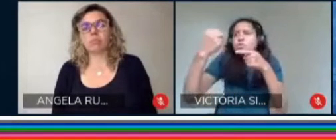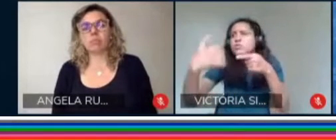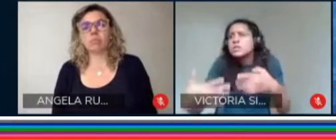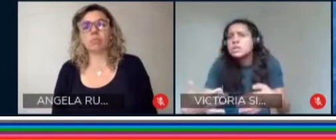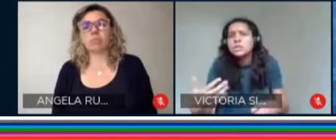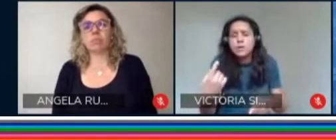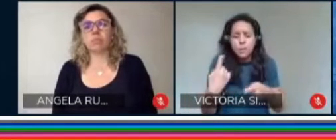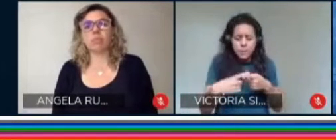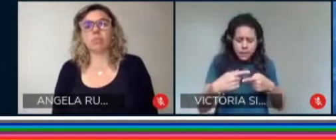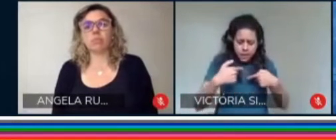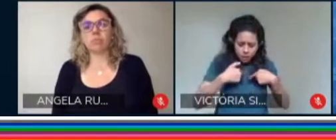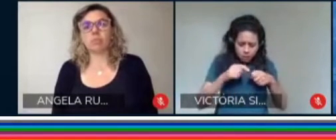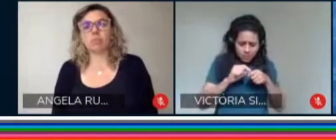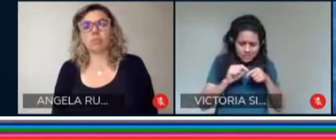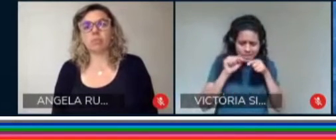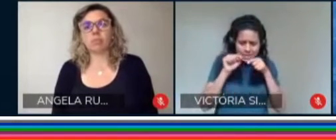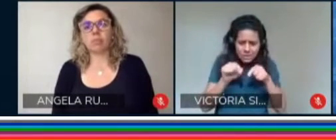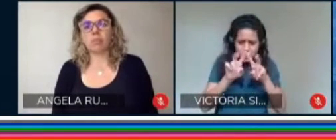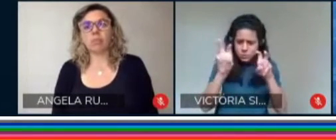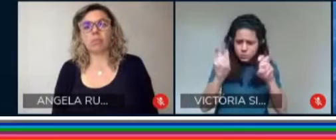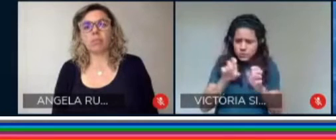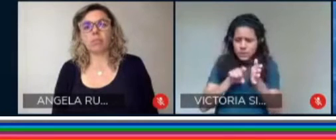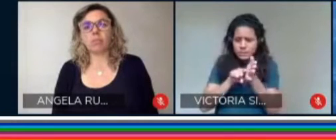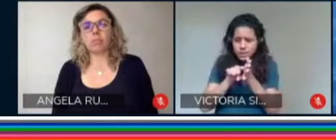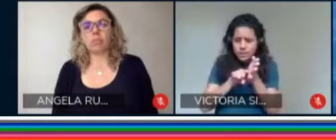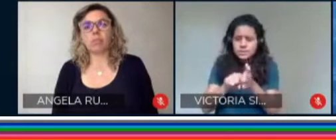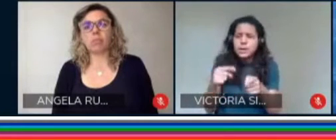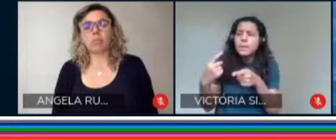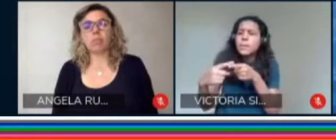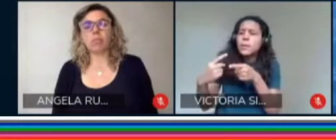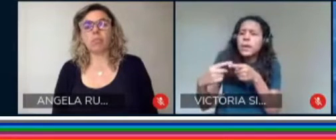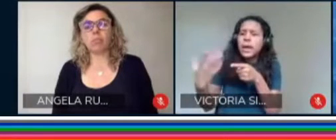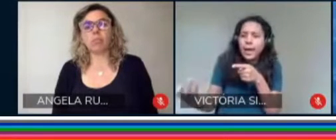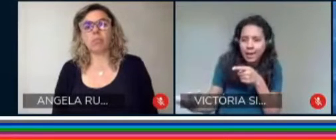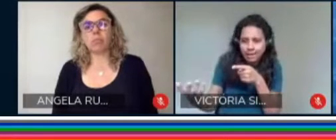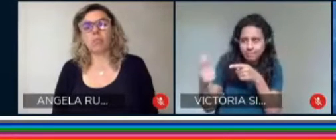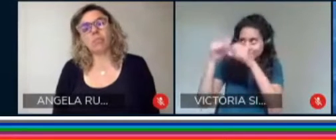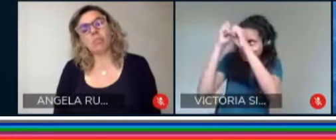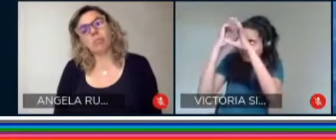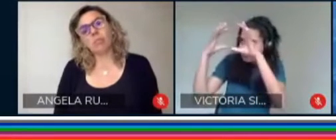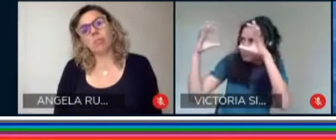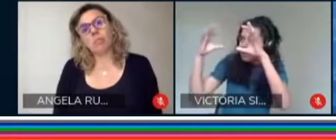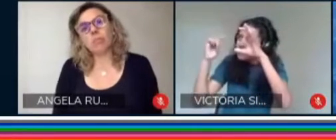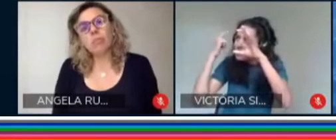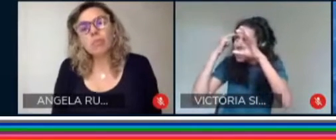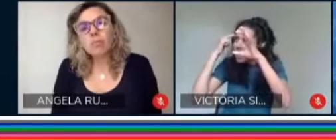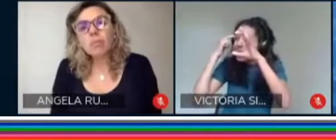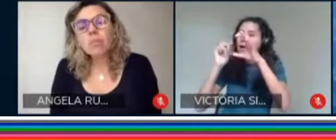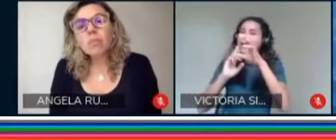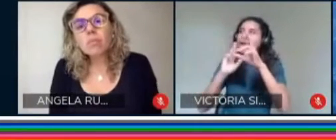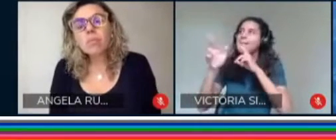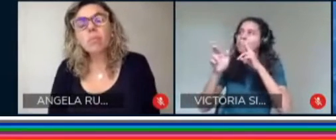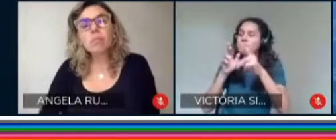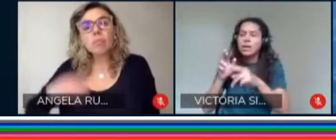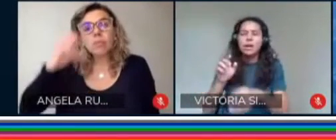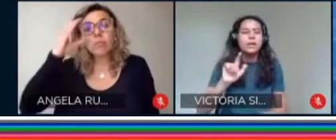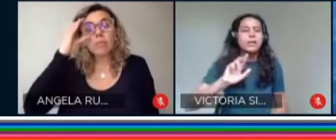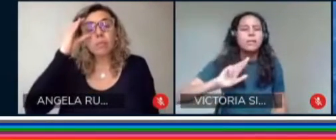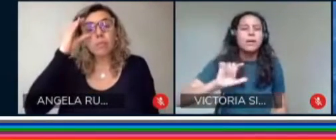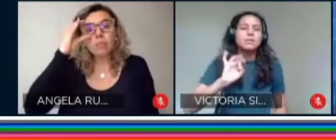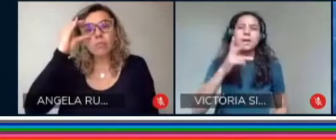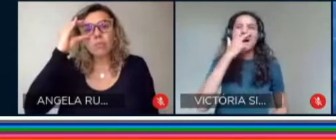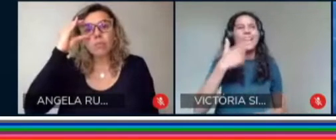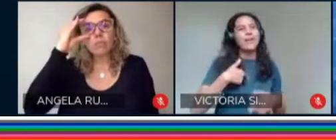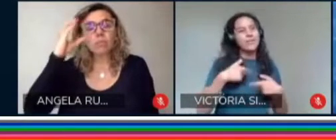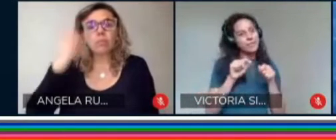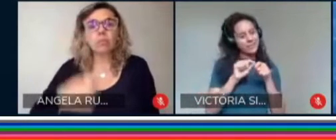isso, né? A gente tem que pensar que não só na questão, não principalmente na questão da utilidade do trabalho,